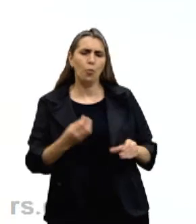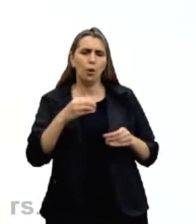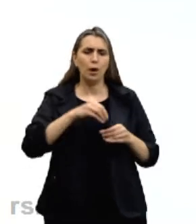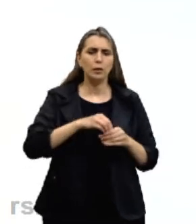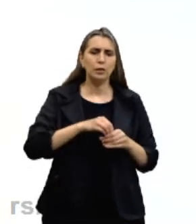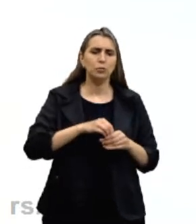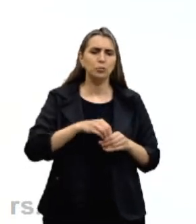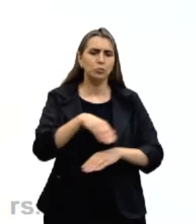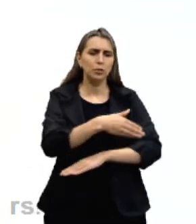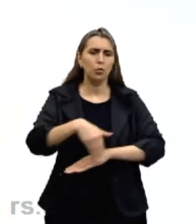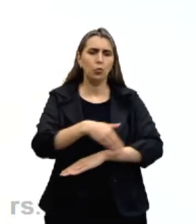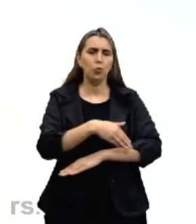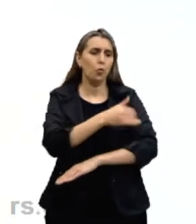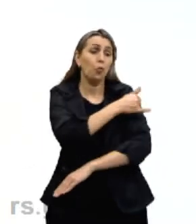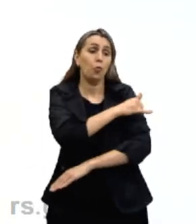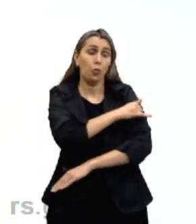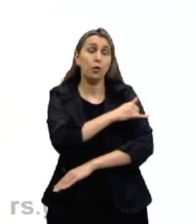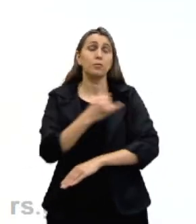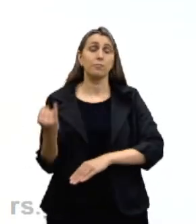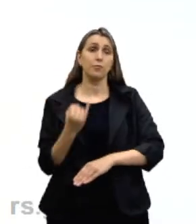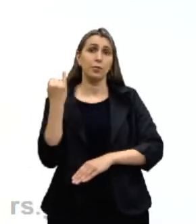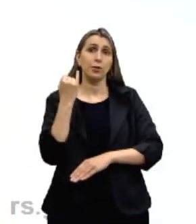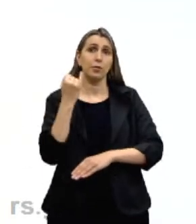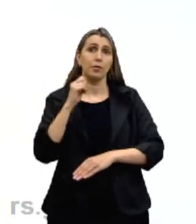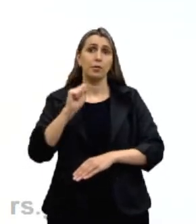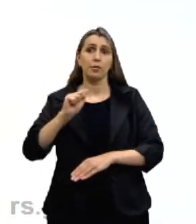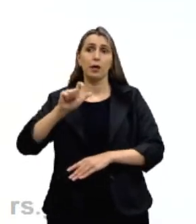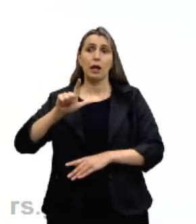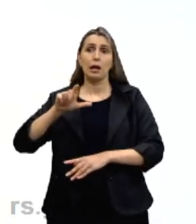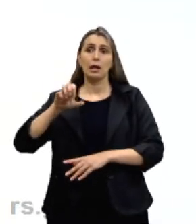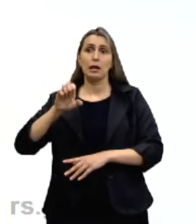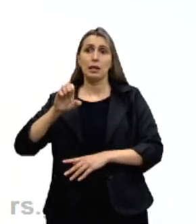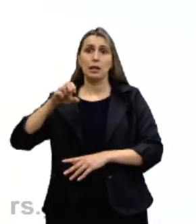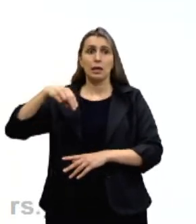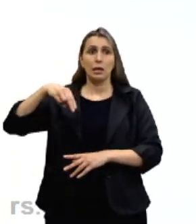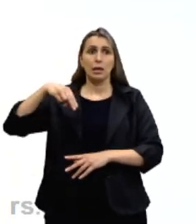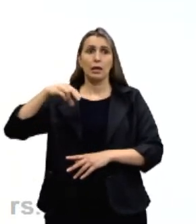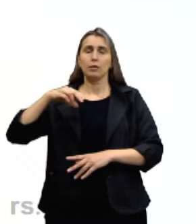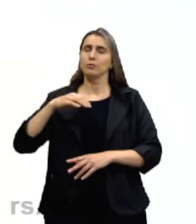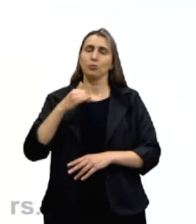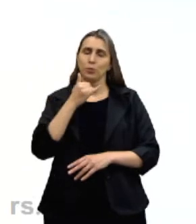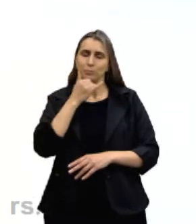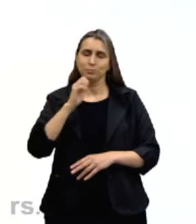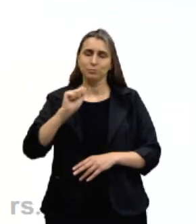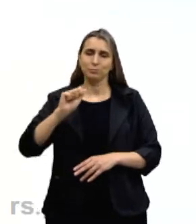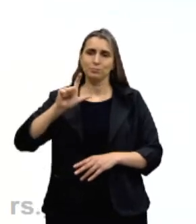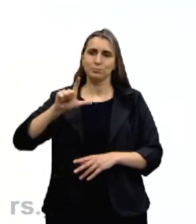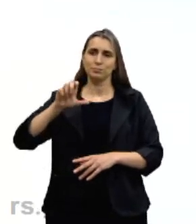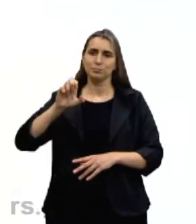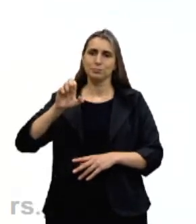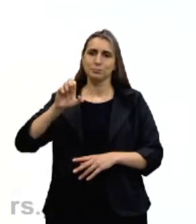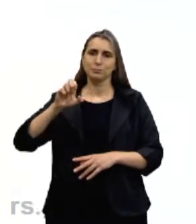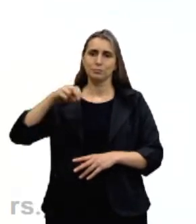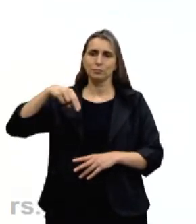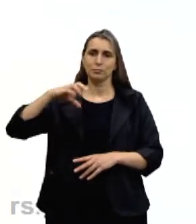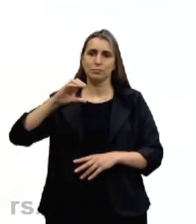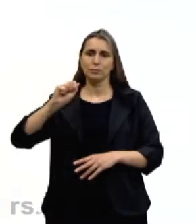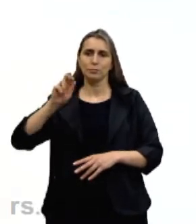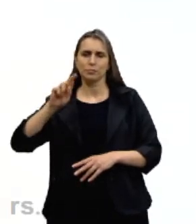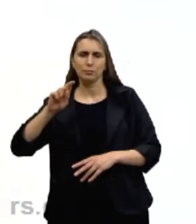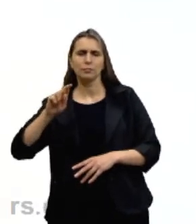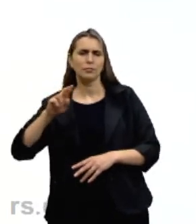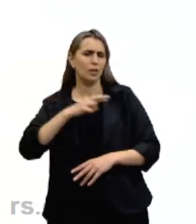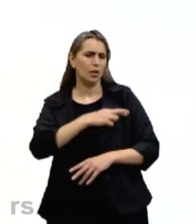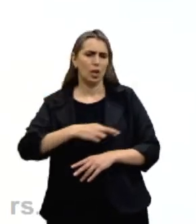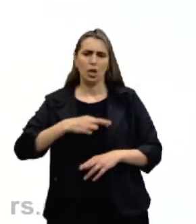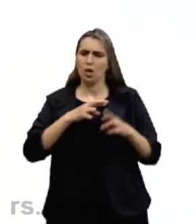dentro das ruas do Rio de Janeiro isso é importante o Alencar eu acho que é o principal tá que é o cara que vai transitar por tudo aí romance